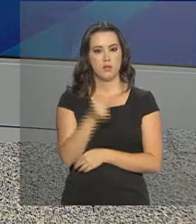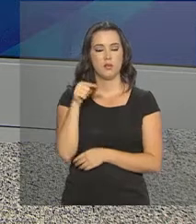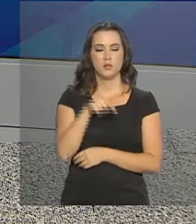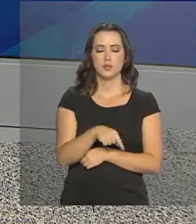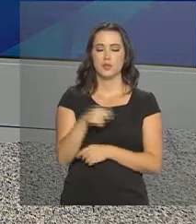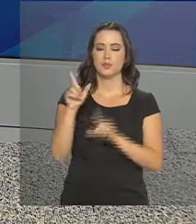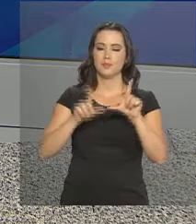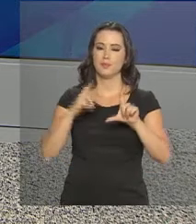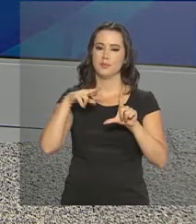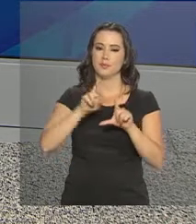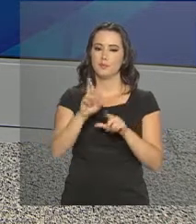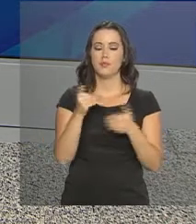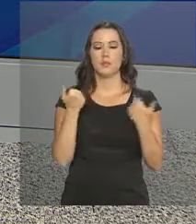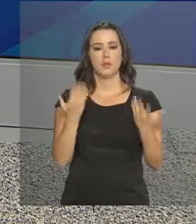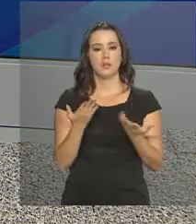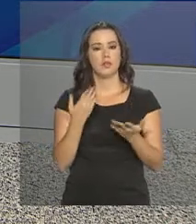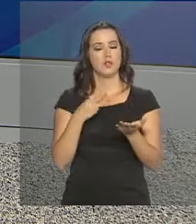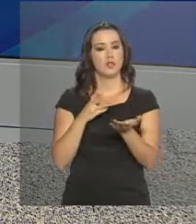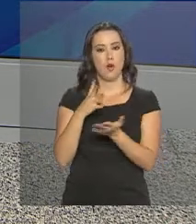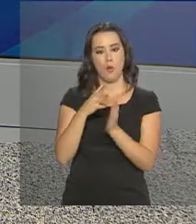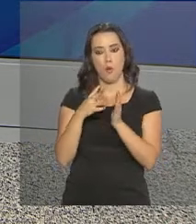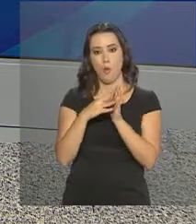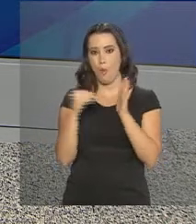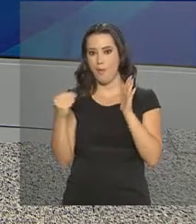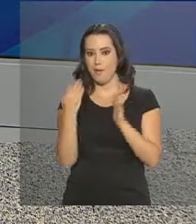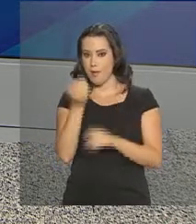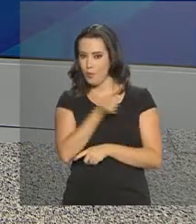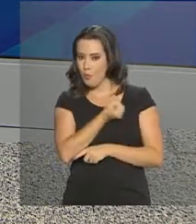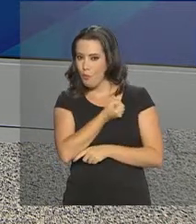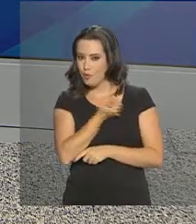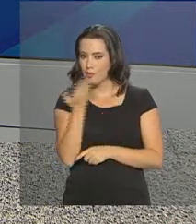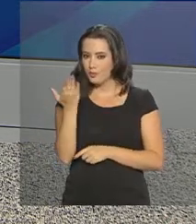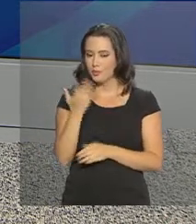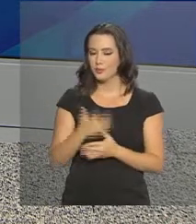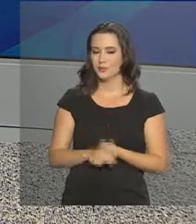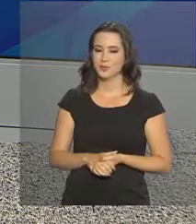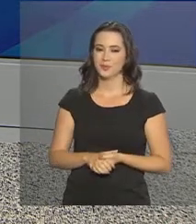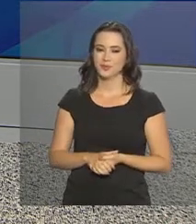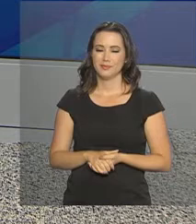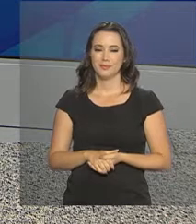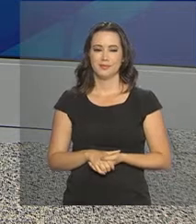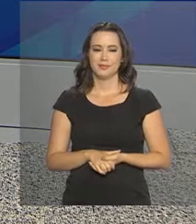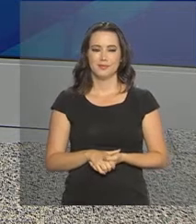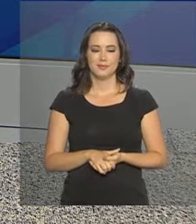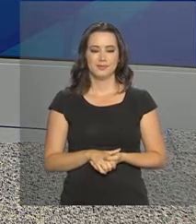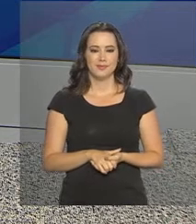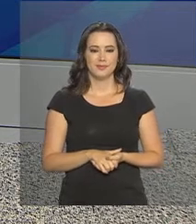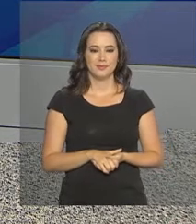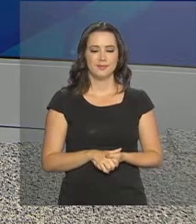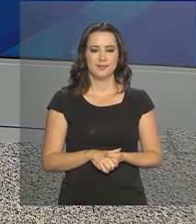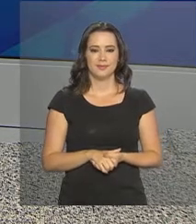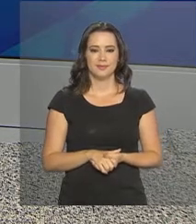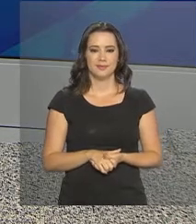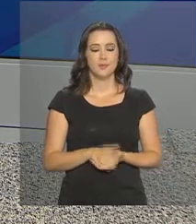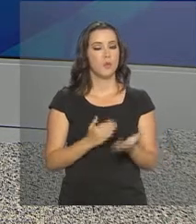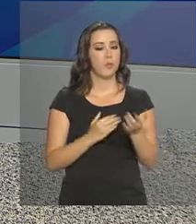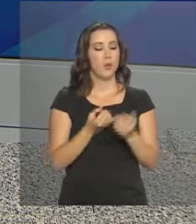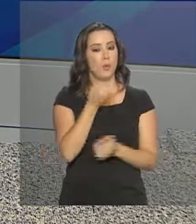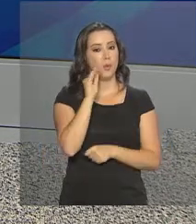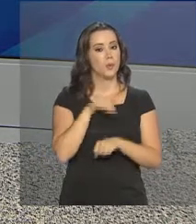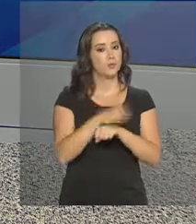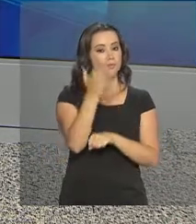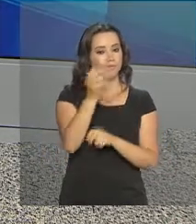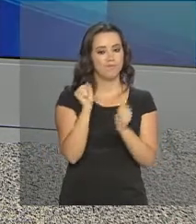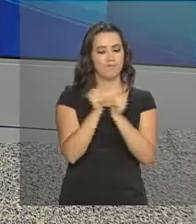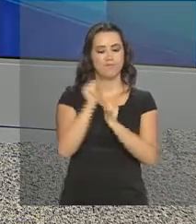aqui na tv nbr então anote aí é 61 9 98 67 87 87 uma boa